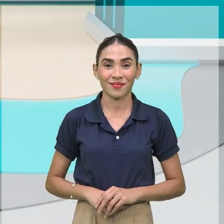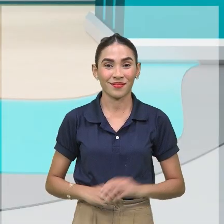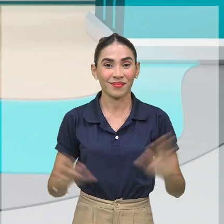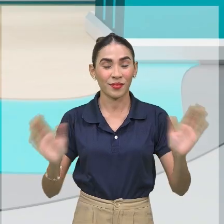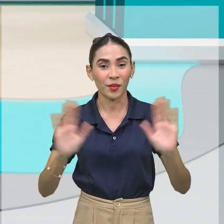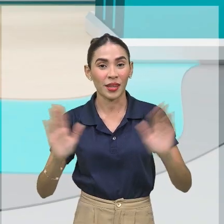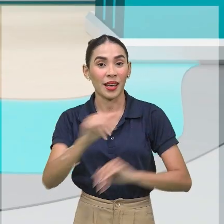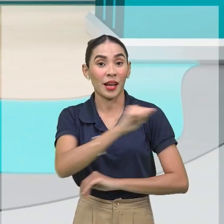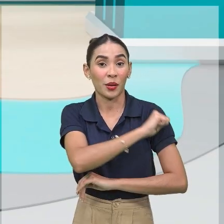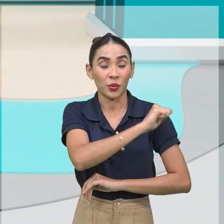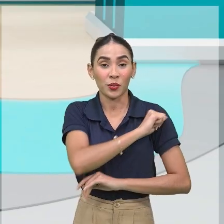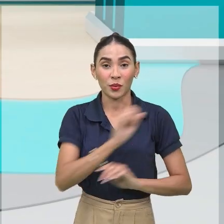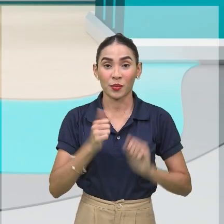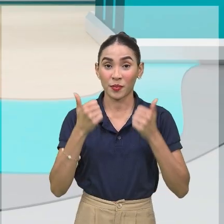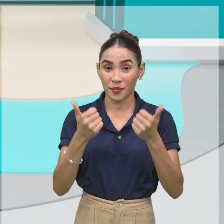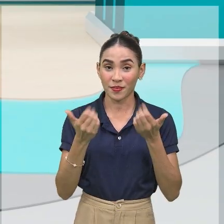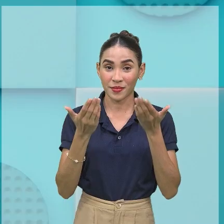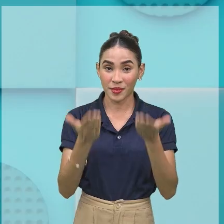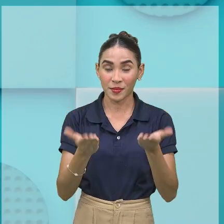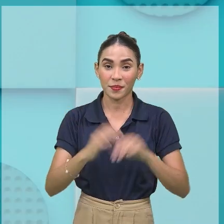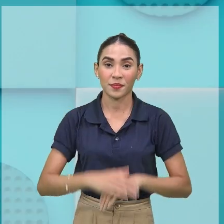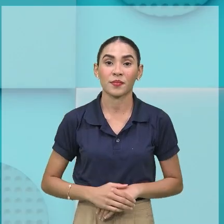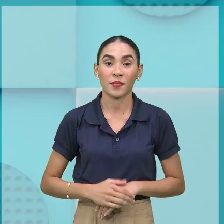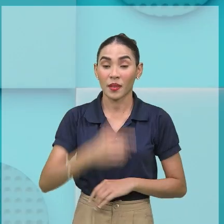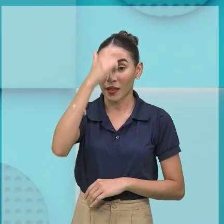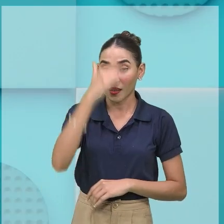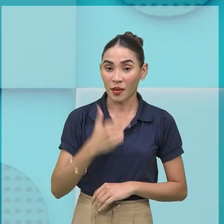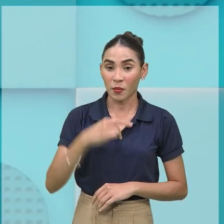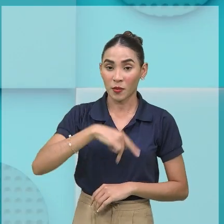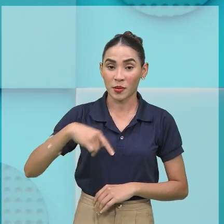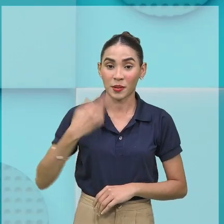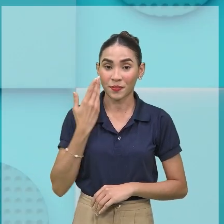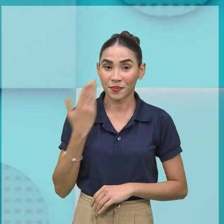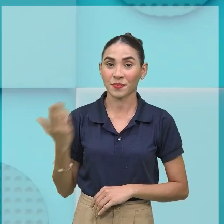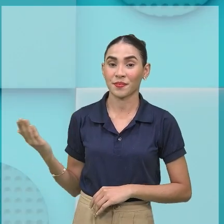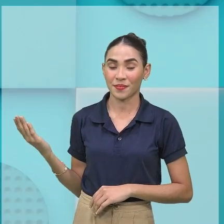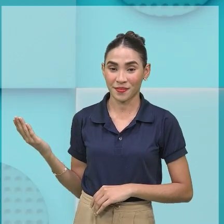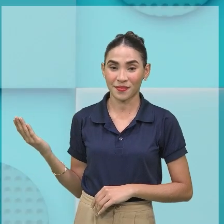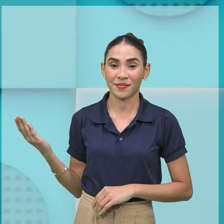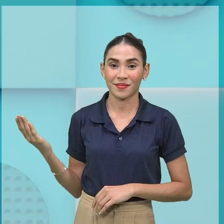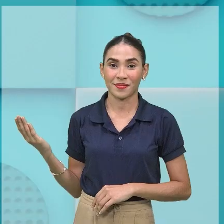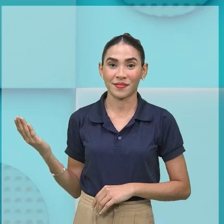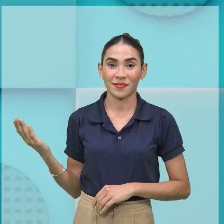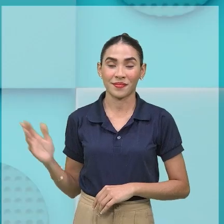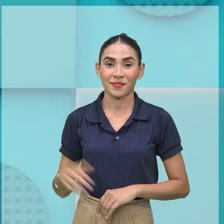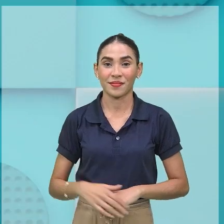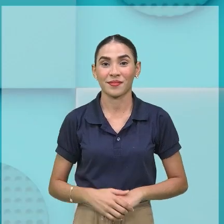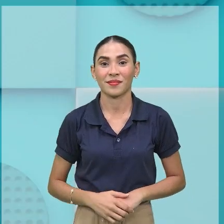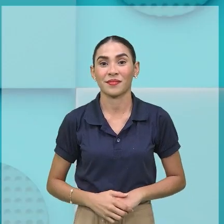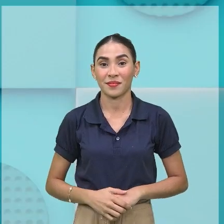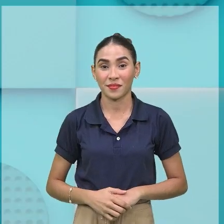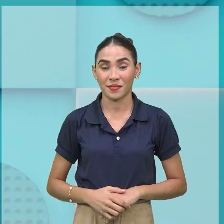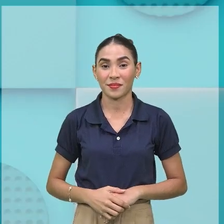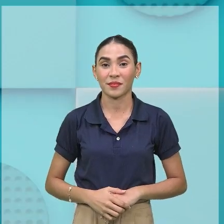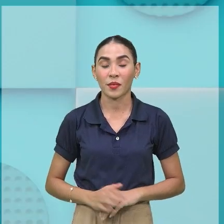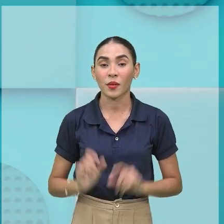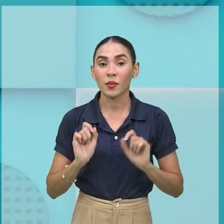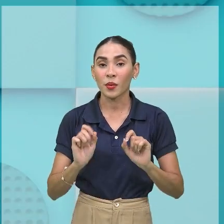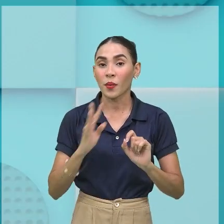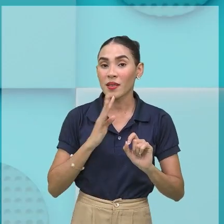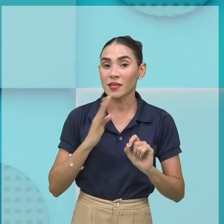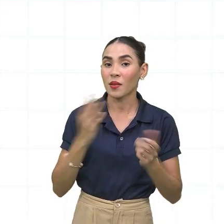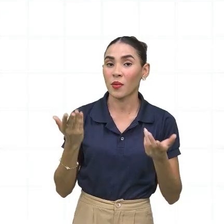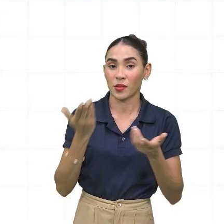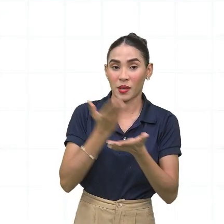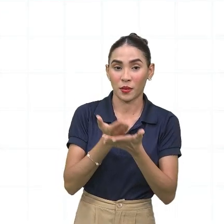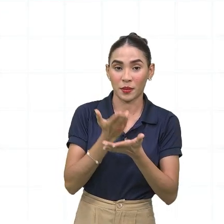Olá, alunos, tudo bem com vocês? Eu sou a professora Sheila Rodrigues do componente de Língua Portuguesa. Vamos conhecer nossa aula